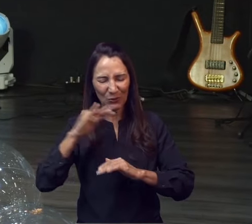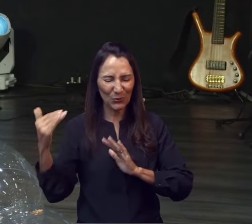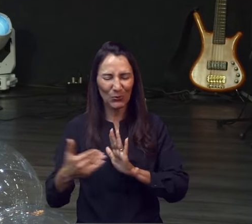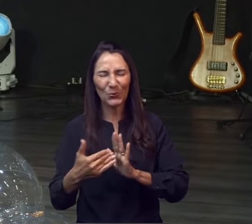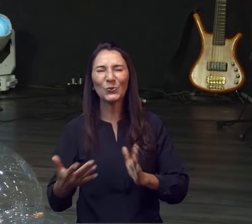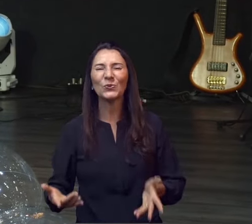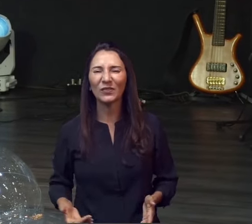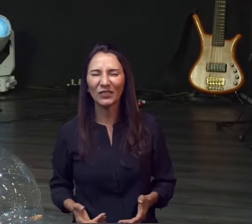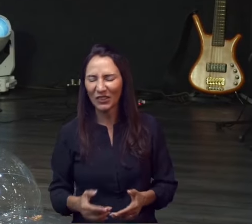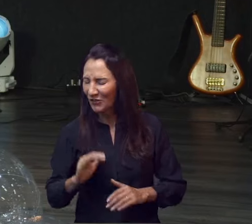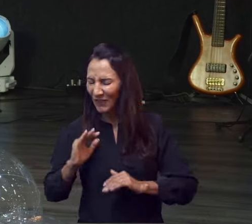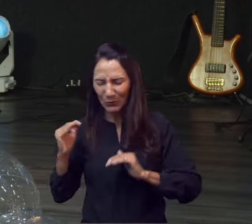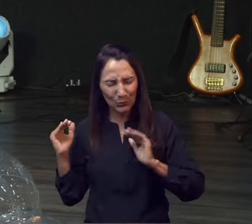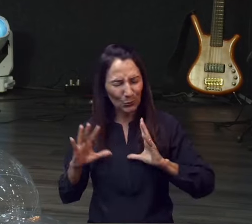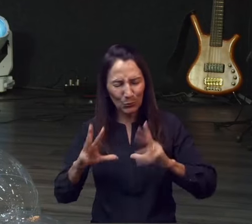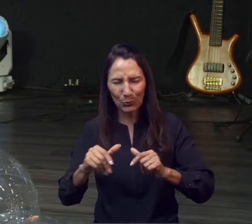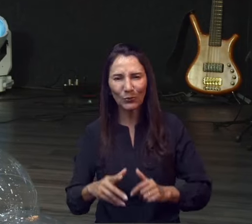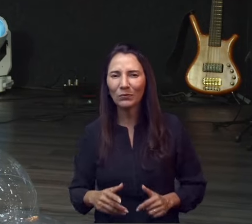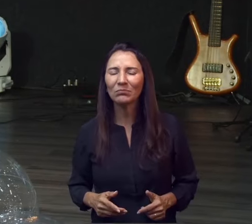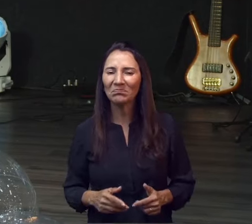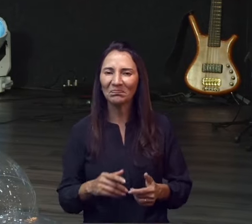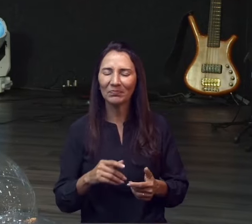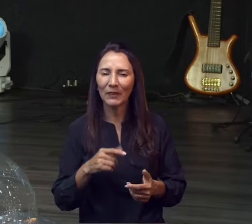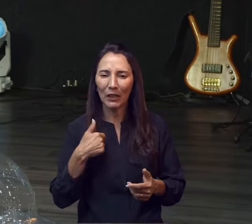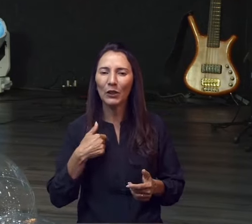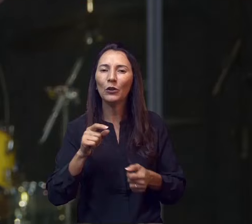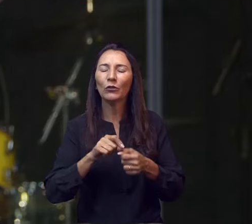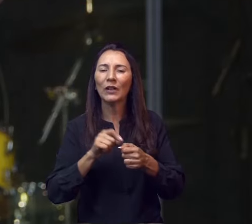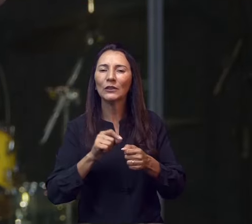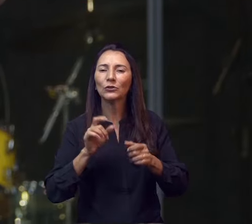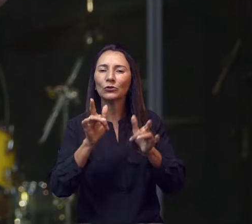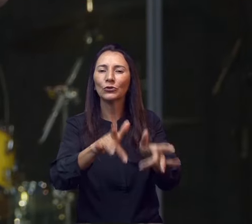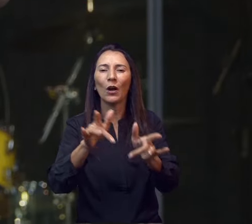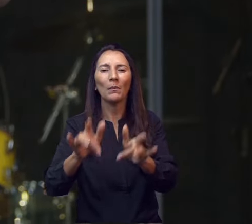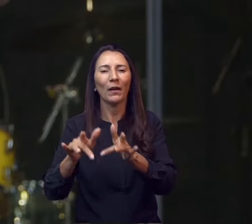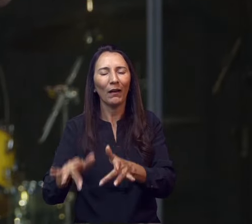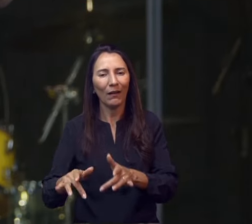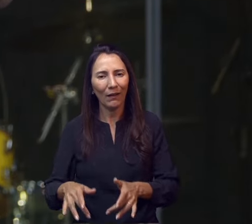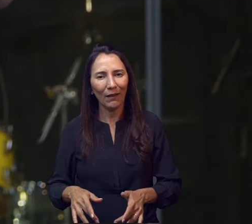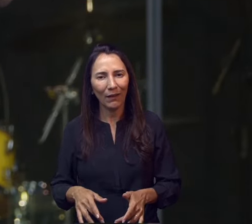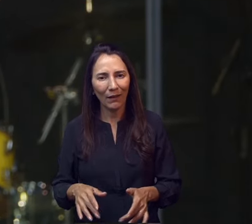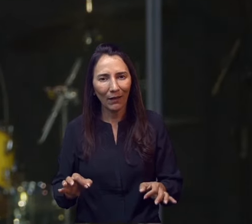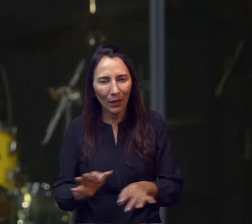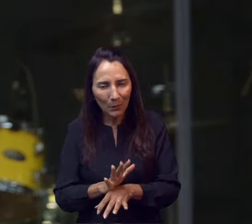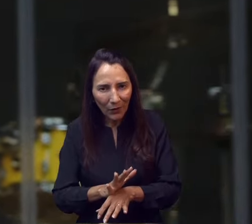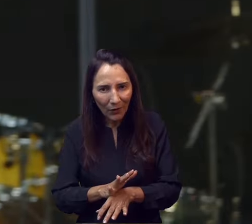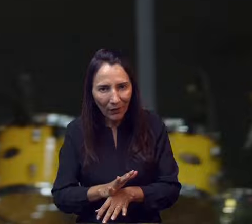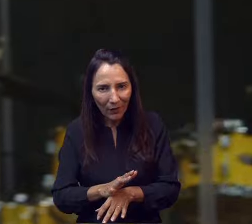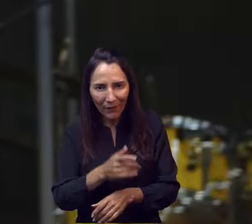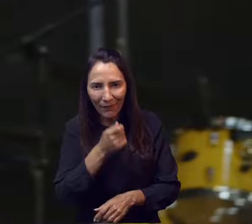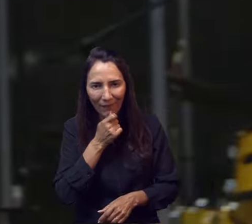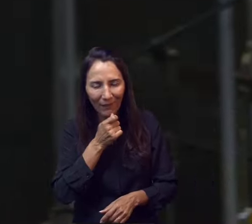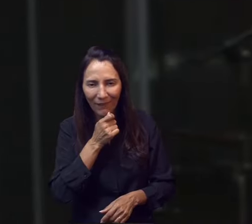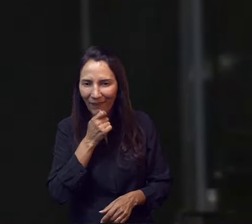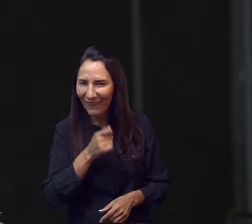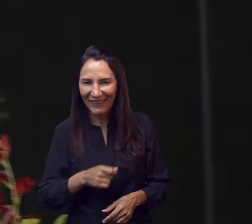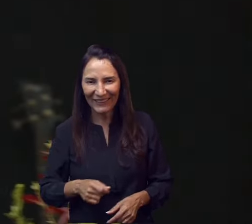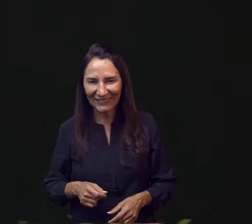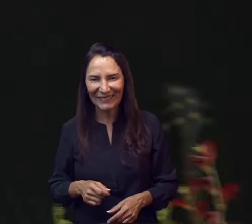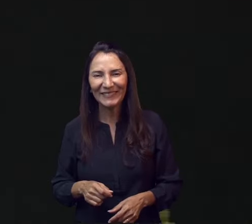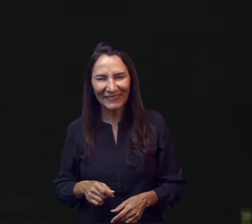tem mais uma dimensão eu faço com sobra Fantástico não acabou não eu faço uma dimensão